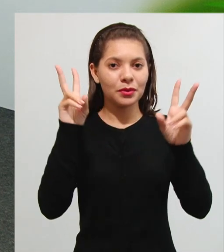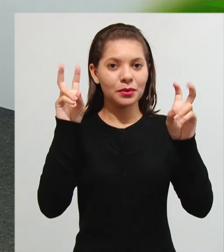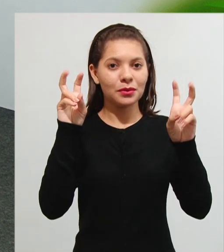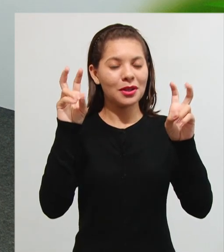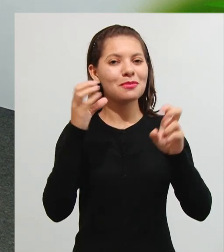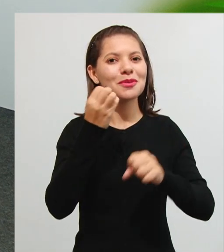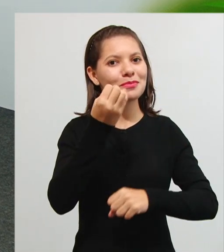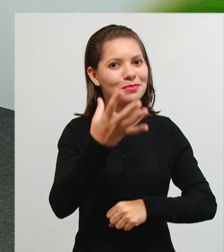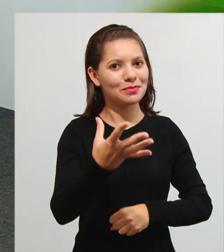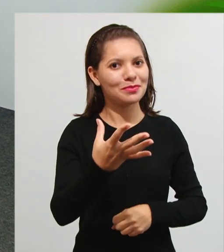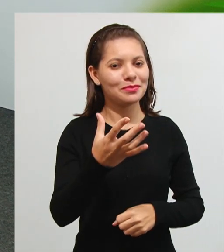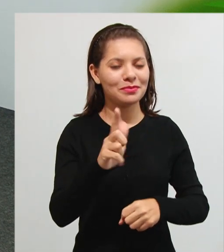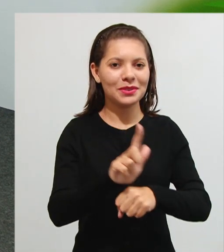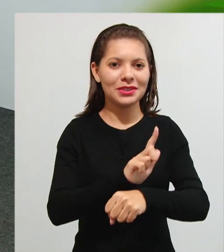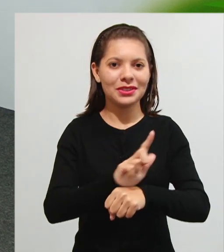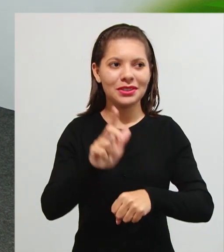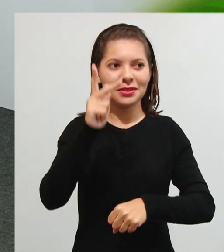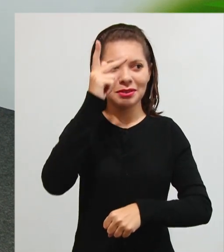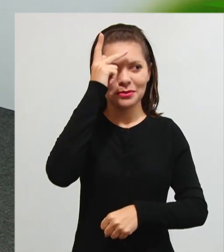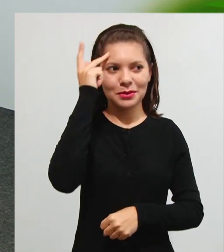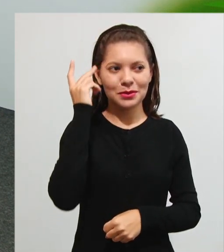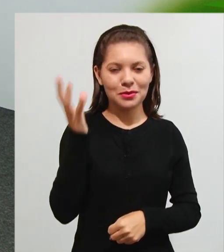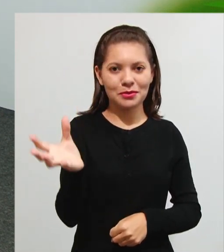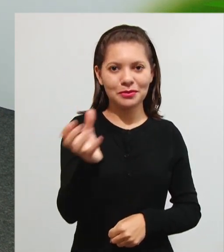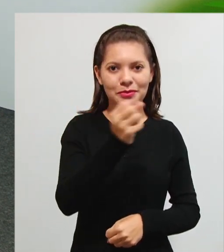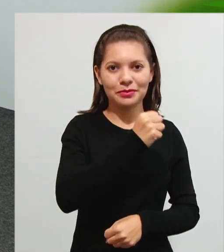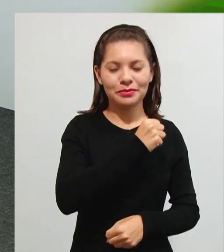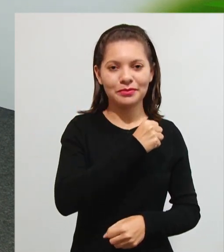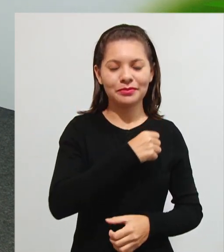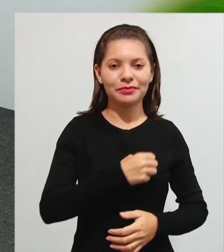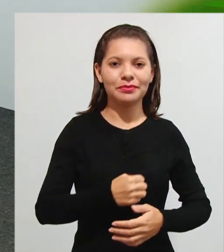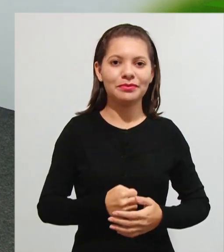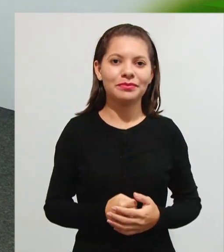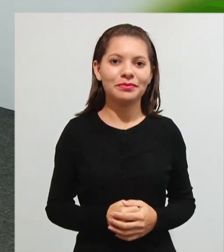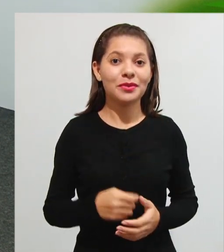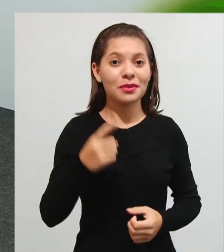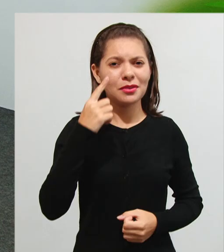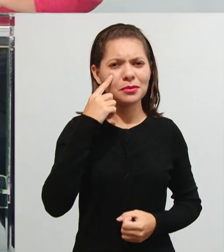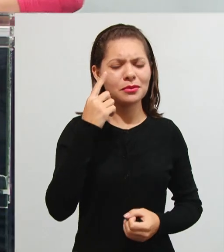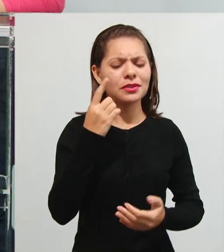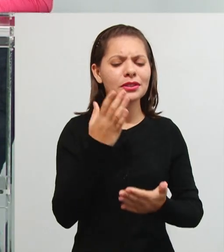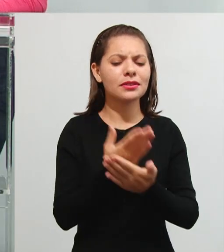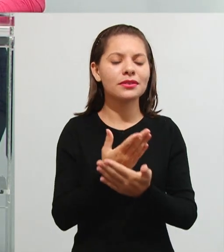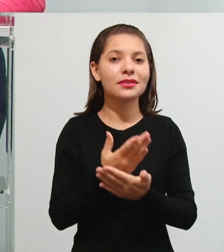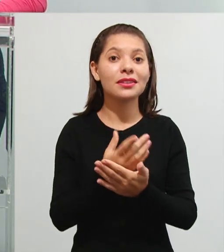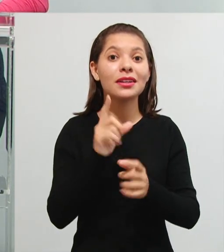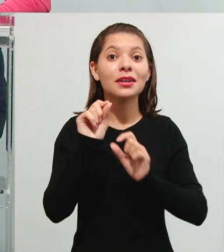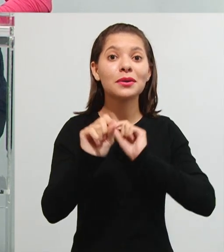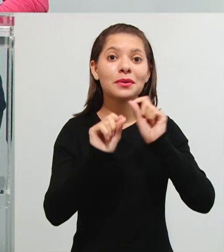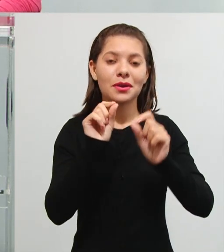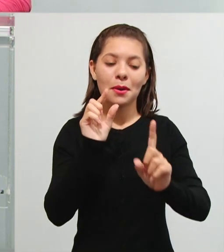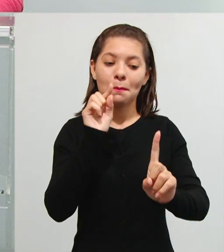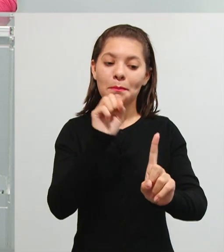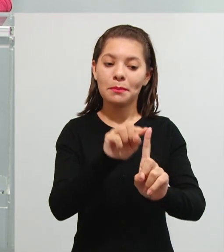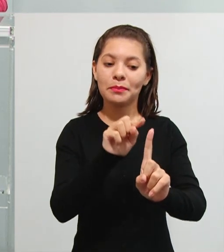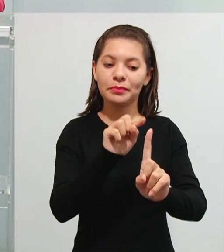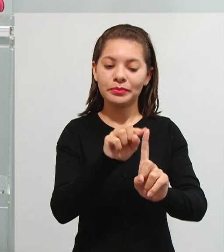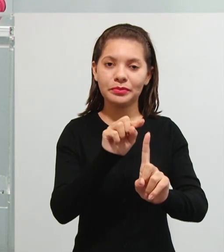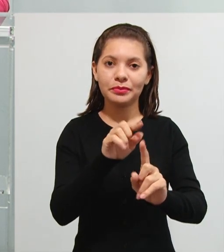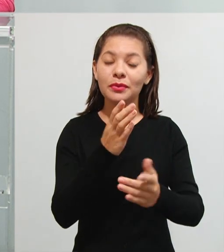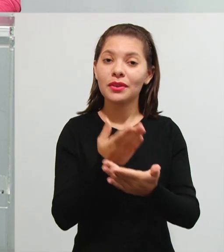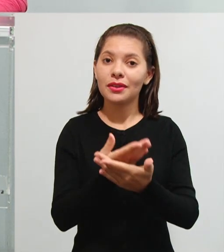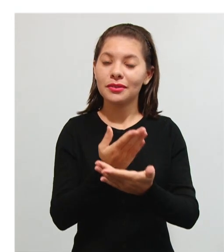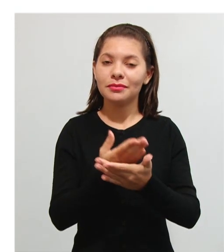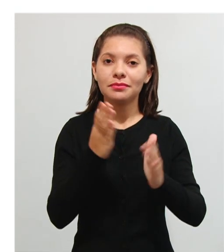tão bom né gestão de pessoas vamos nessa vamos ver aqui os objetivos da nossa aula